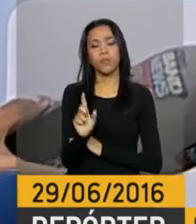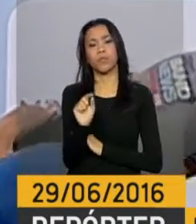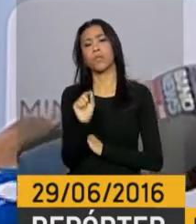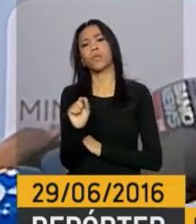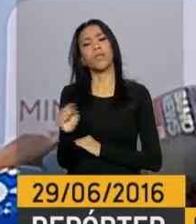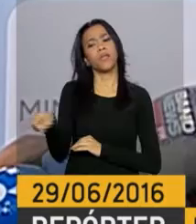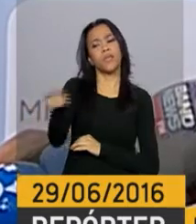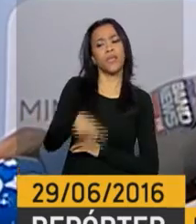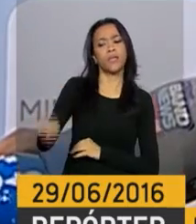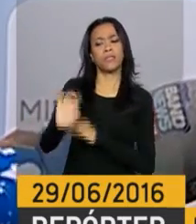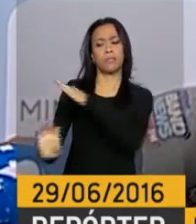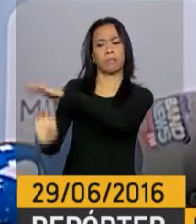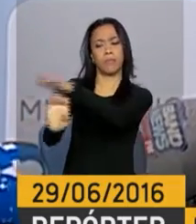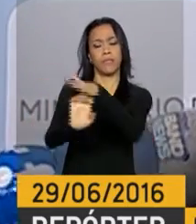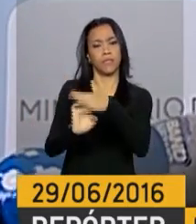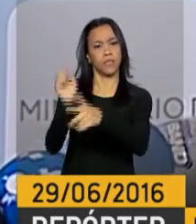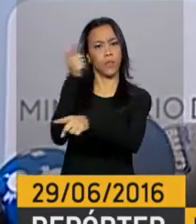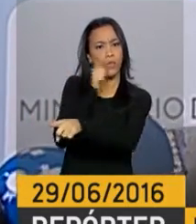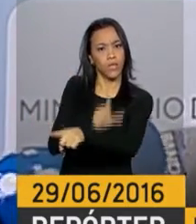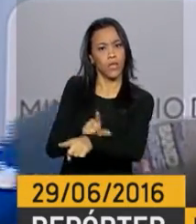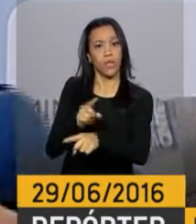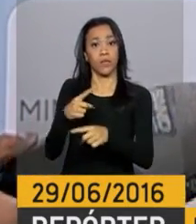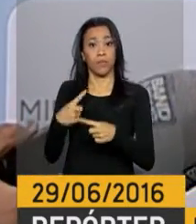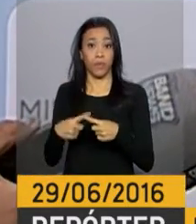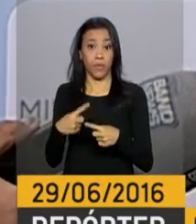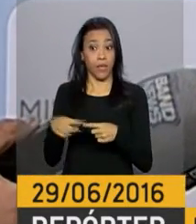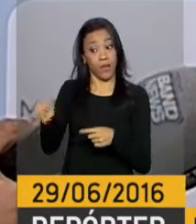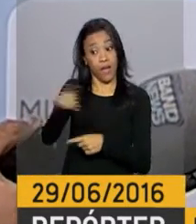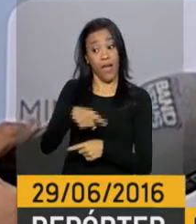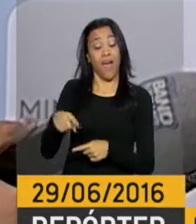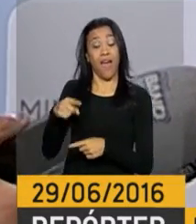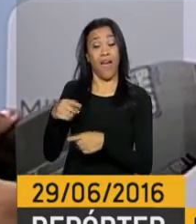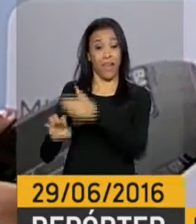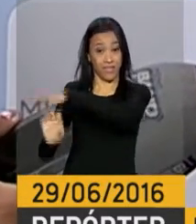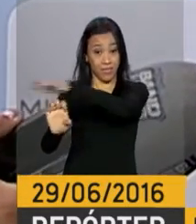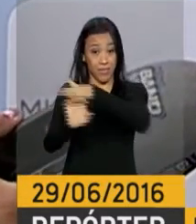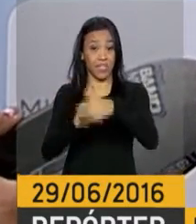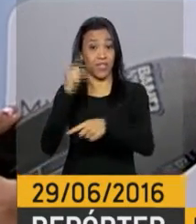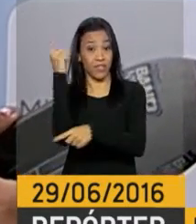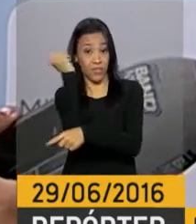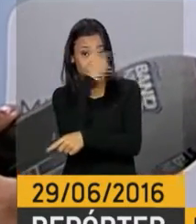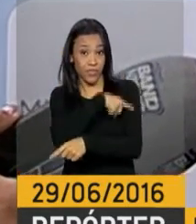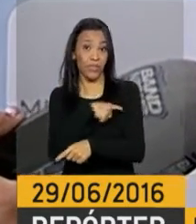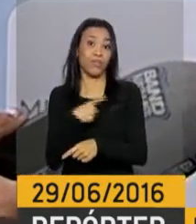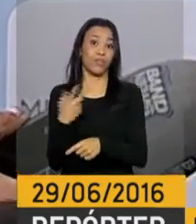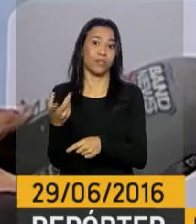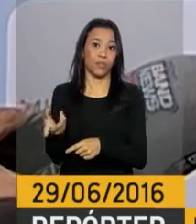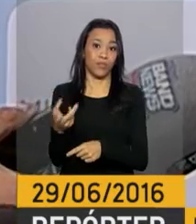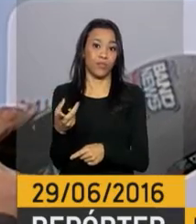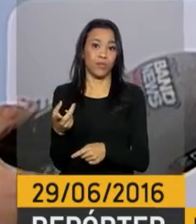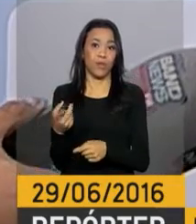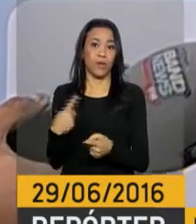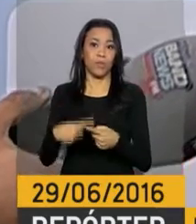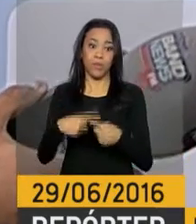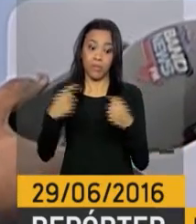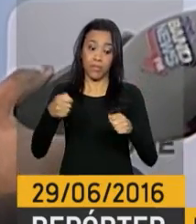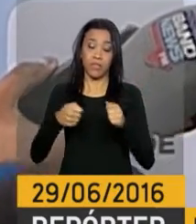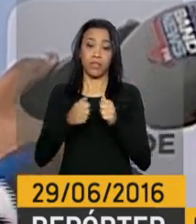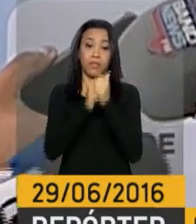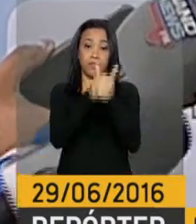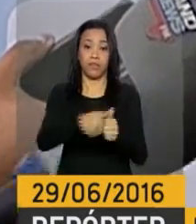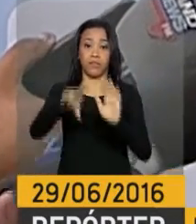empresas ganham? Assim, o senhor estava dizendo que não há sobrevivência. As empresas têm dificuldade de sobreviver no mercado se não entrarem nessa onda mais saudável,